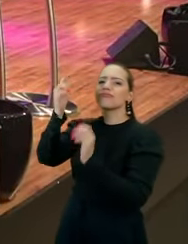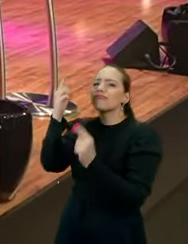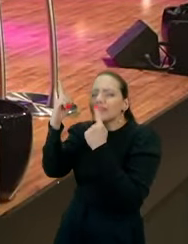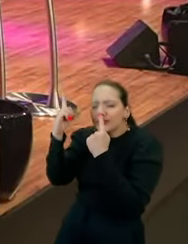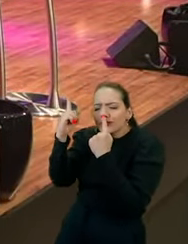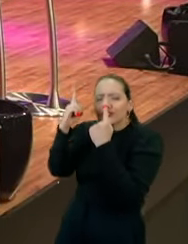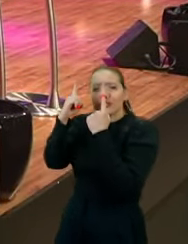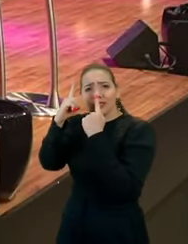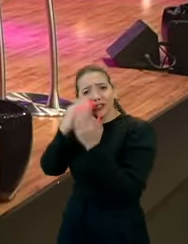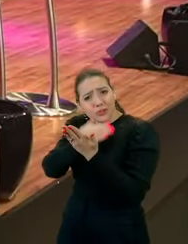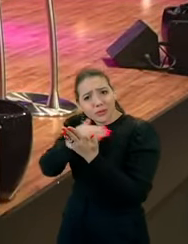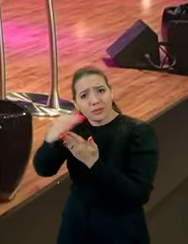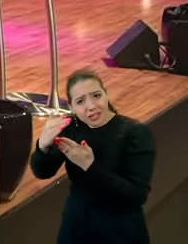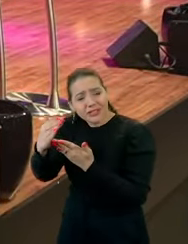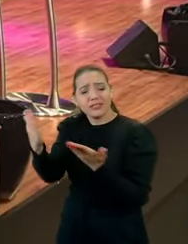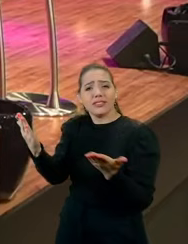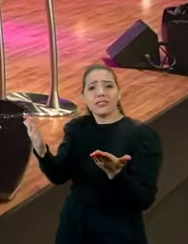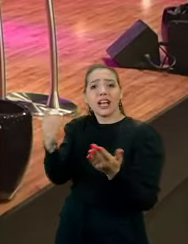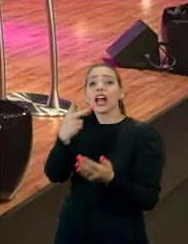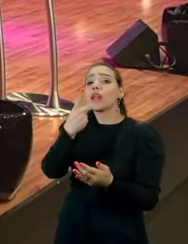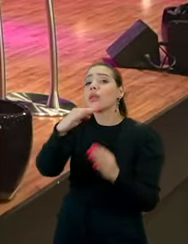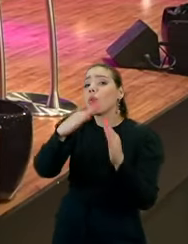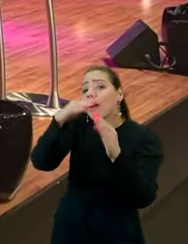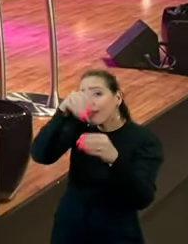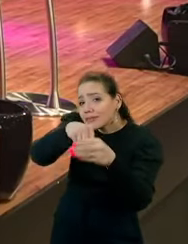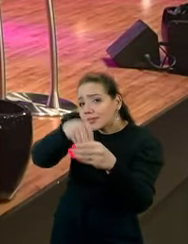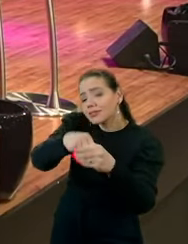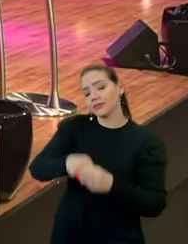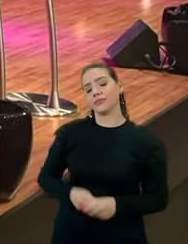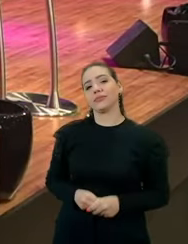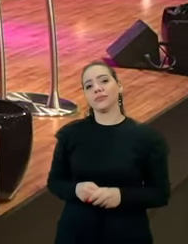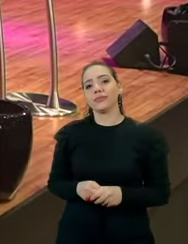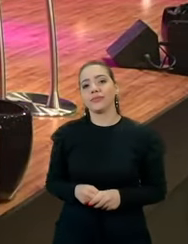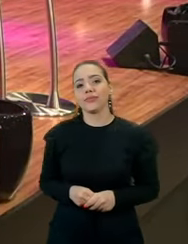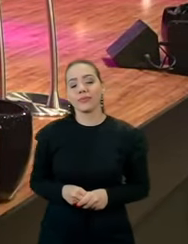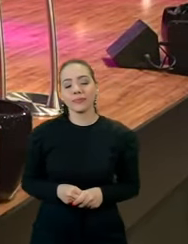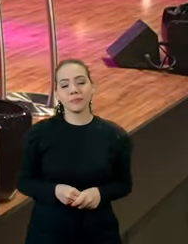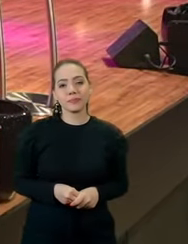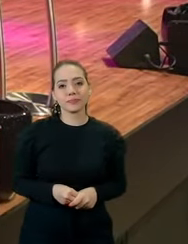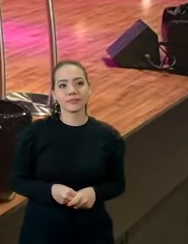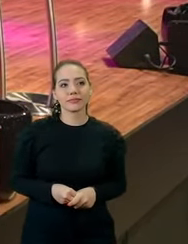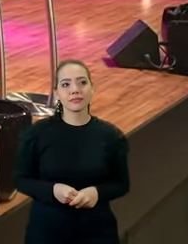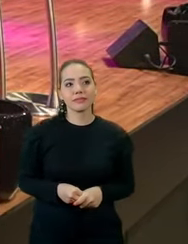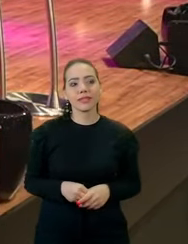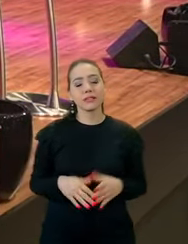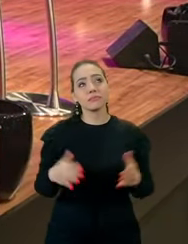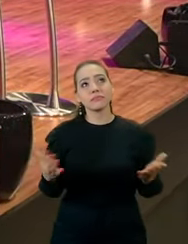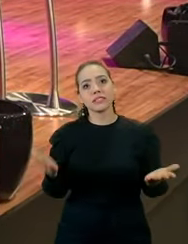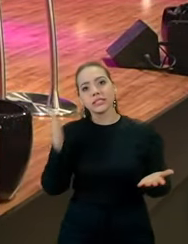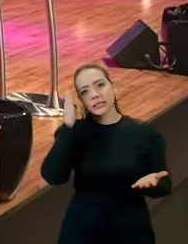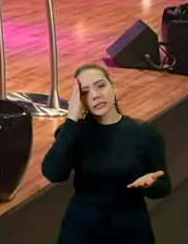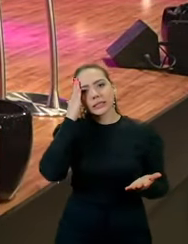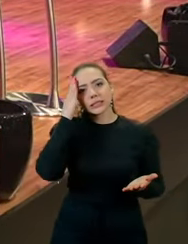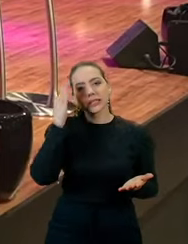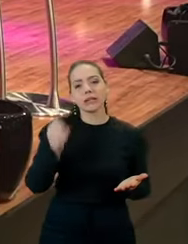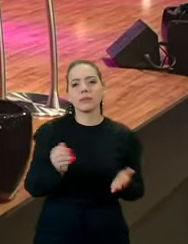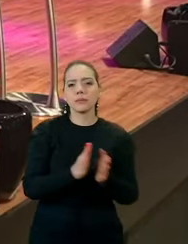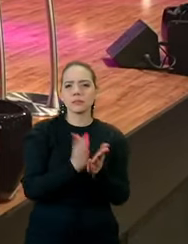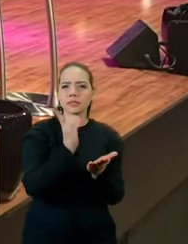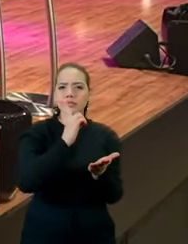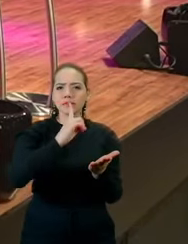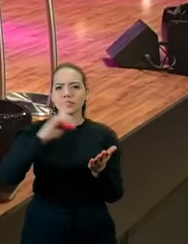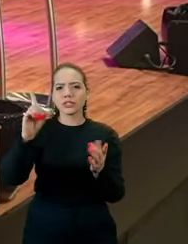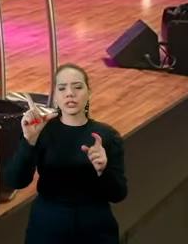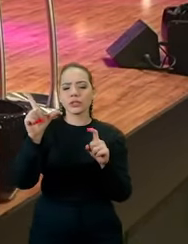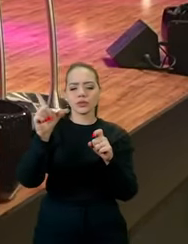uma conexão entre vocês. E é tão incrível que em Lucas 17, 20, nós vamos caminhar hoje